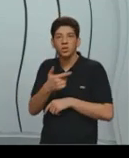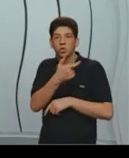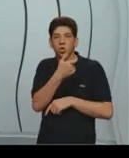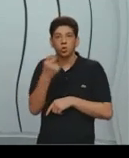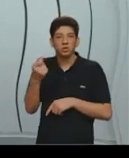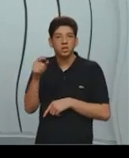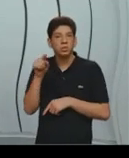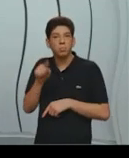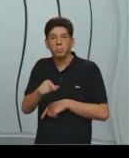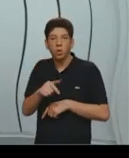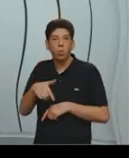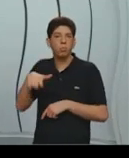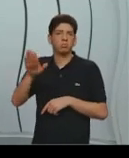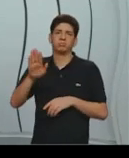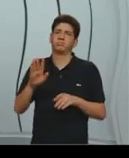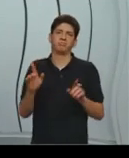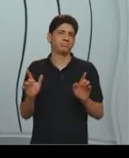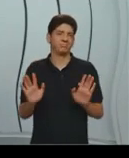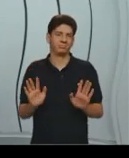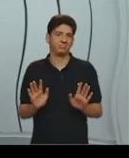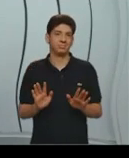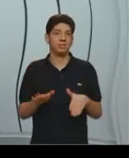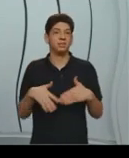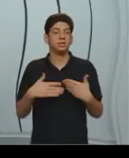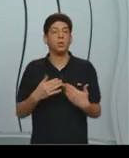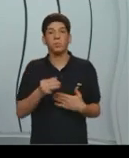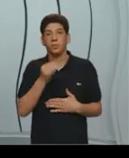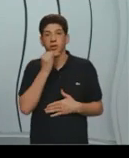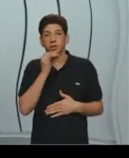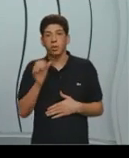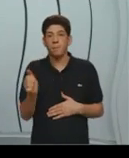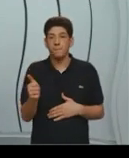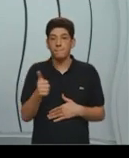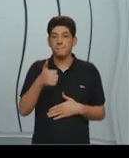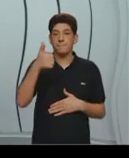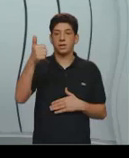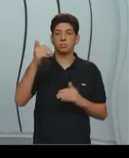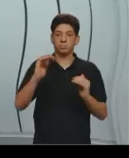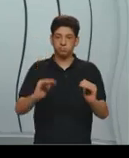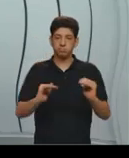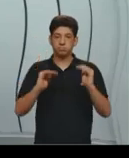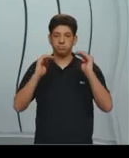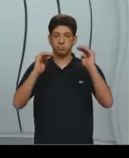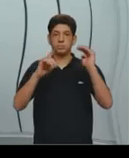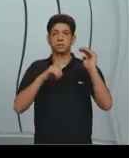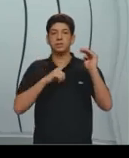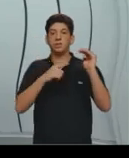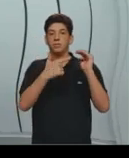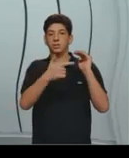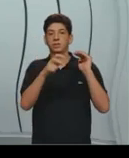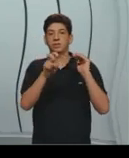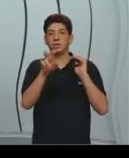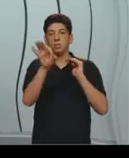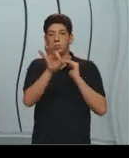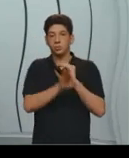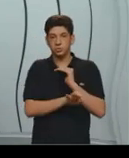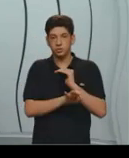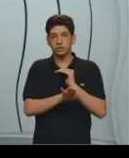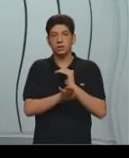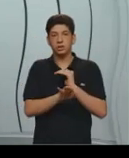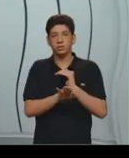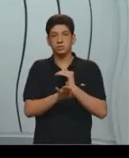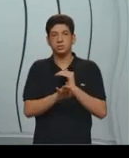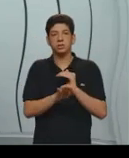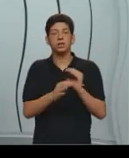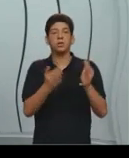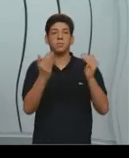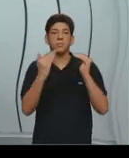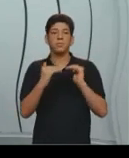que acontece? Se o primeiro candidato colocado, ele ficar com 25% dos votos e o segundo